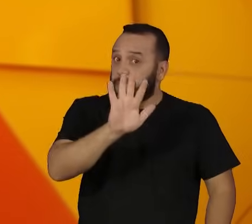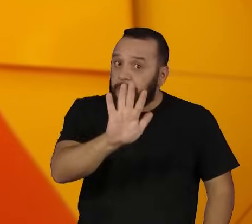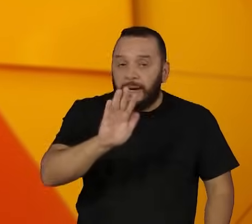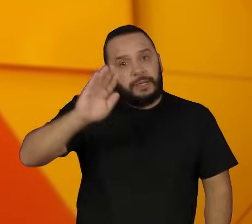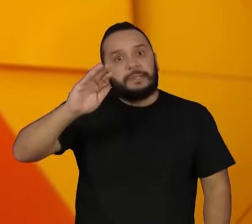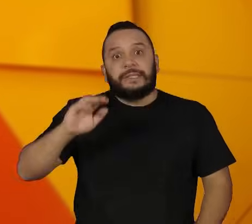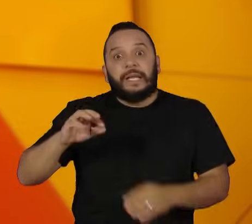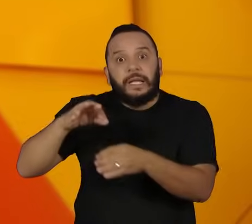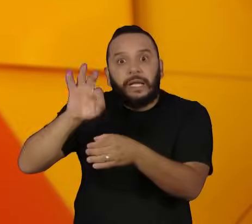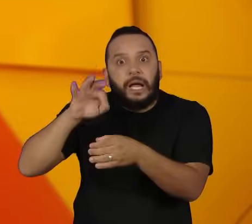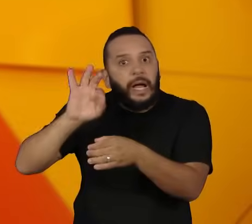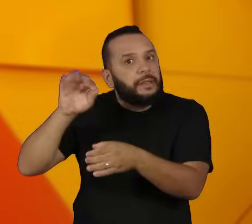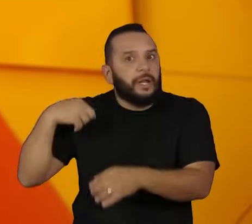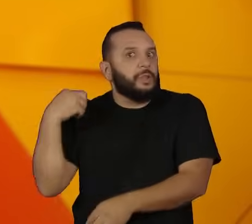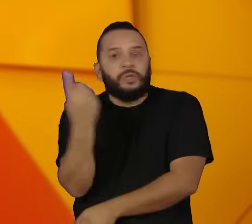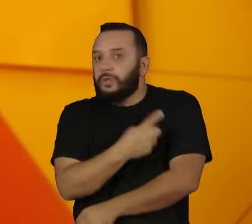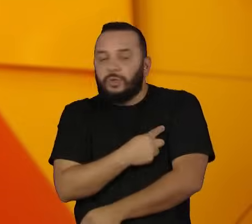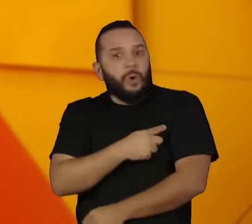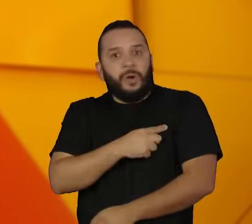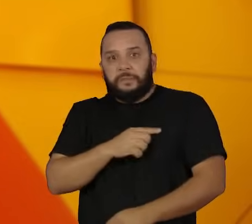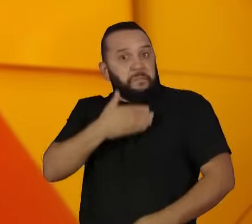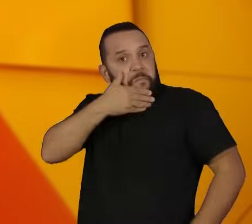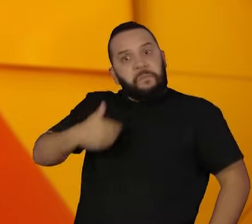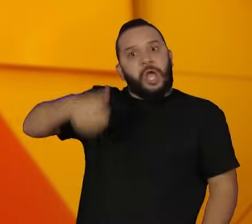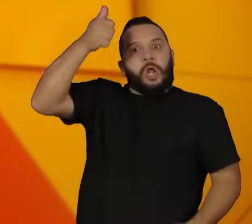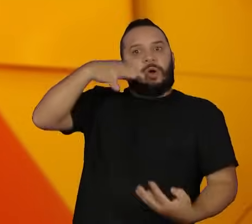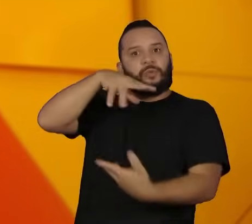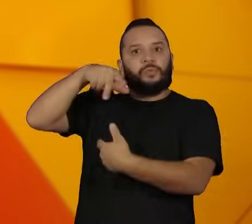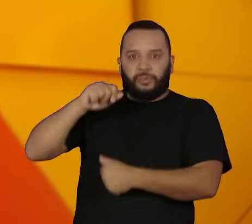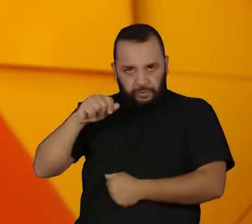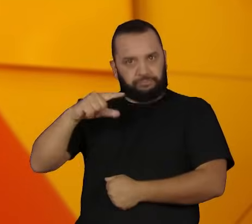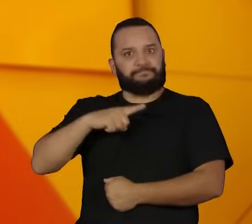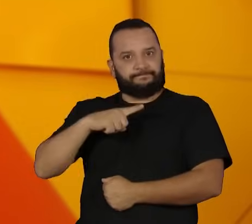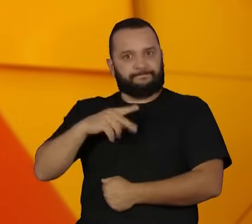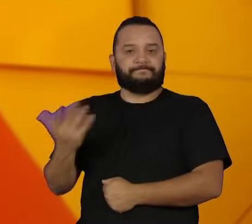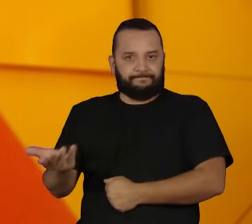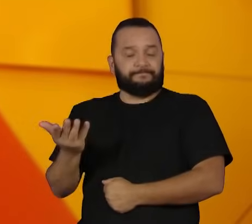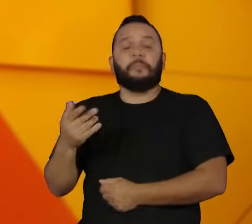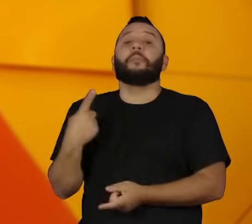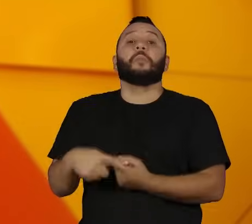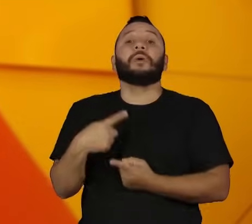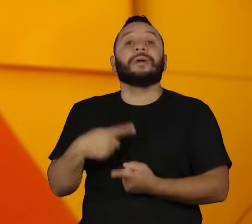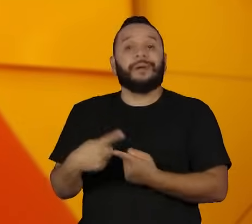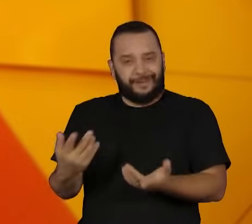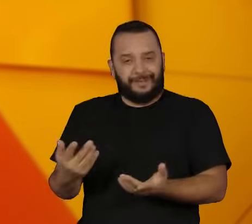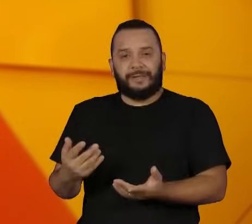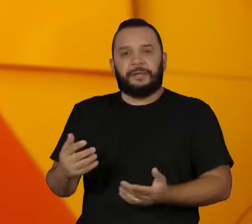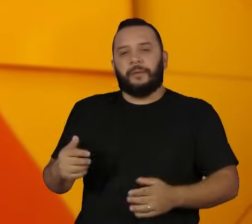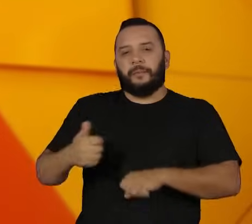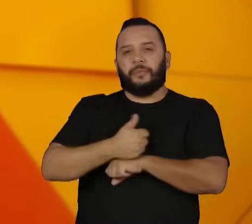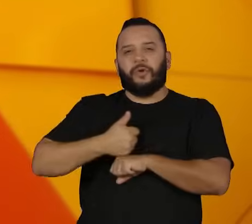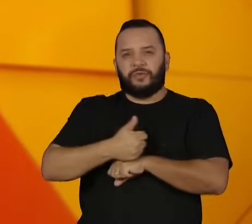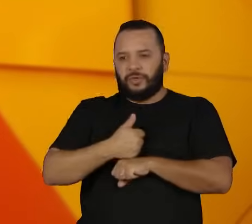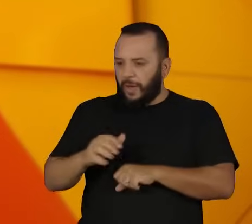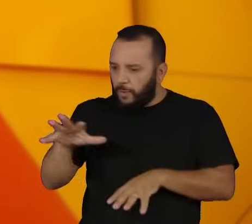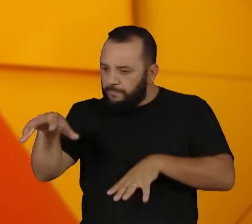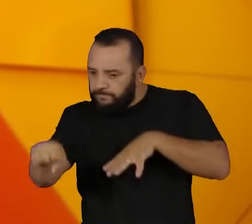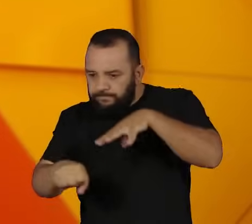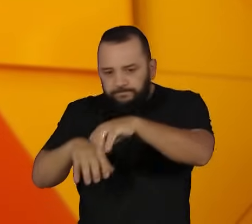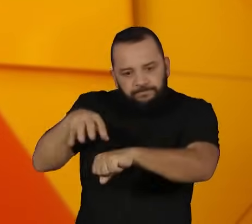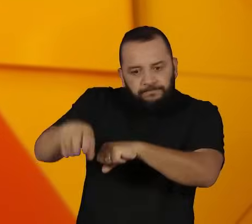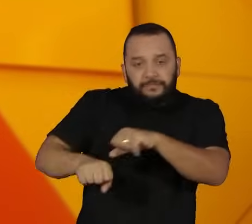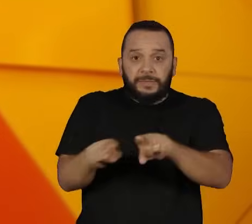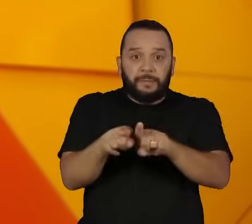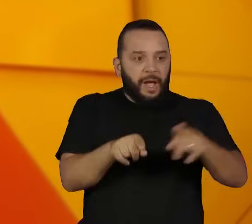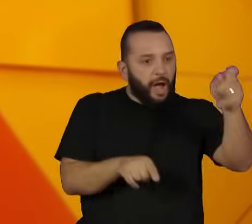maiores recicladores de latinhas de alumínio. E boa parte desse sucesso se deve ao trabalho dos catadores e das cooperativas